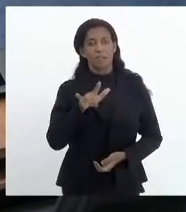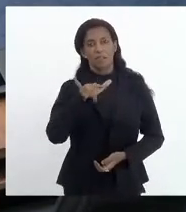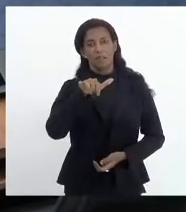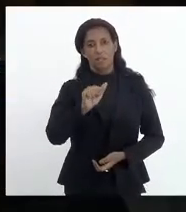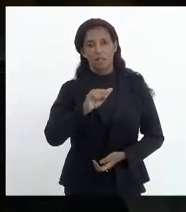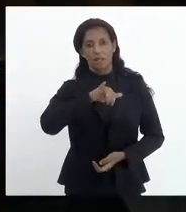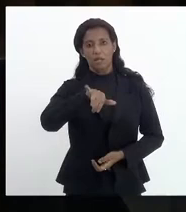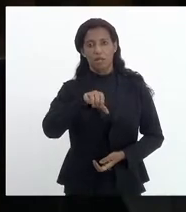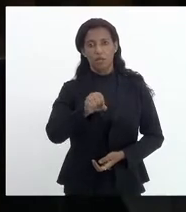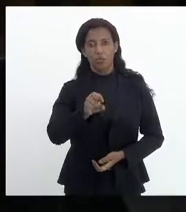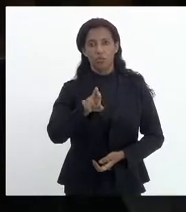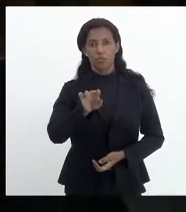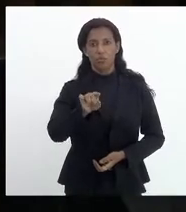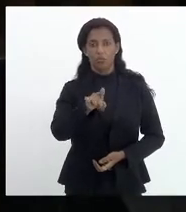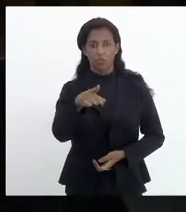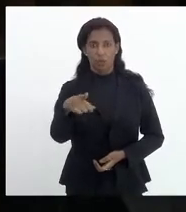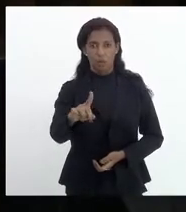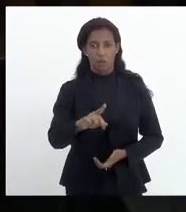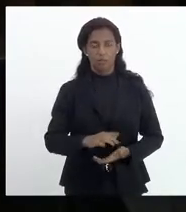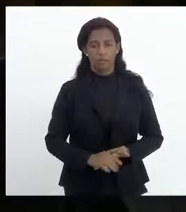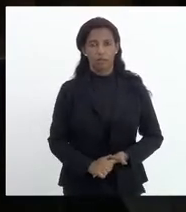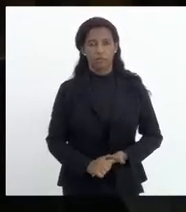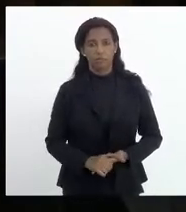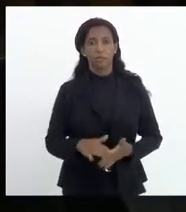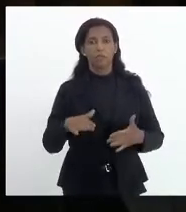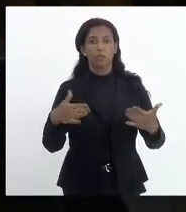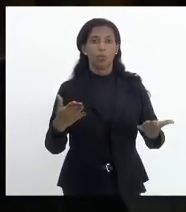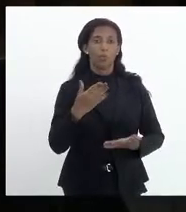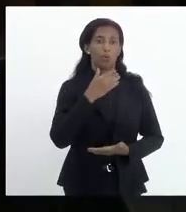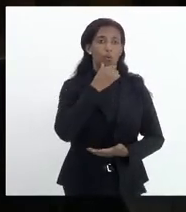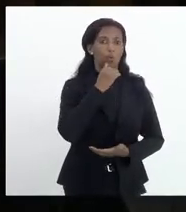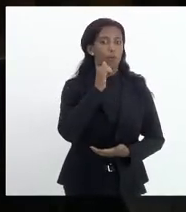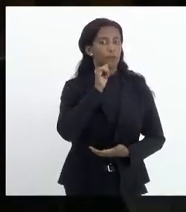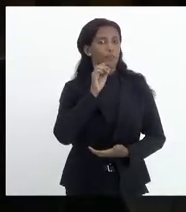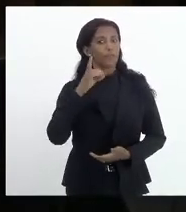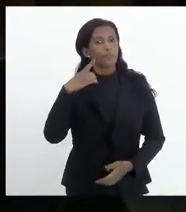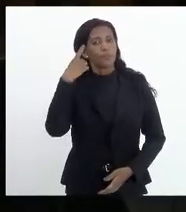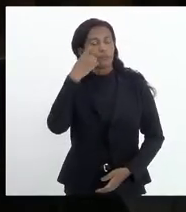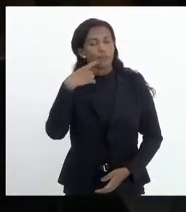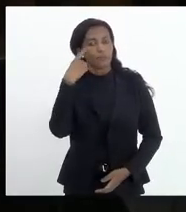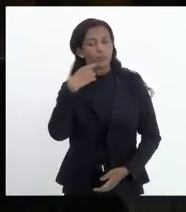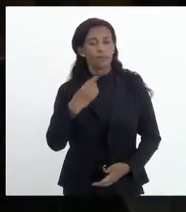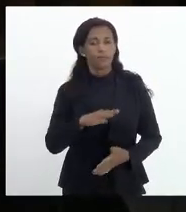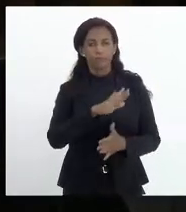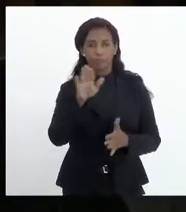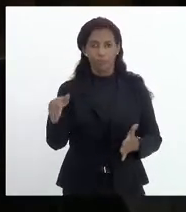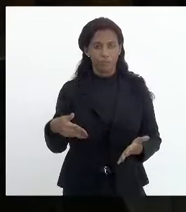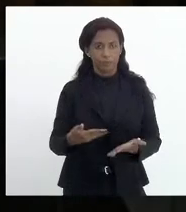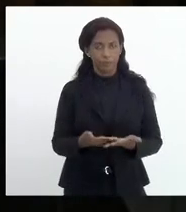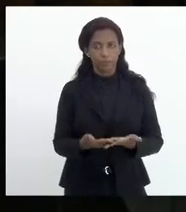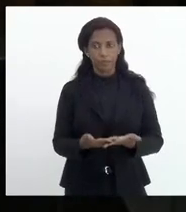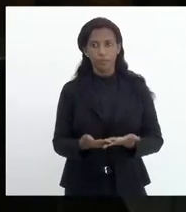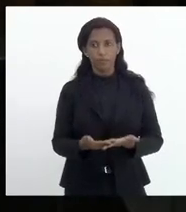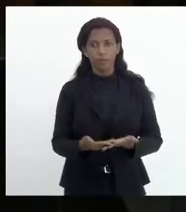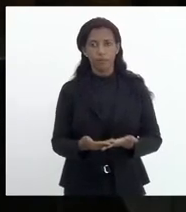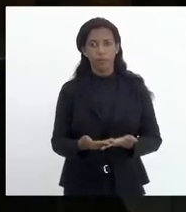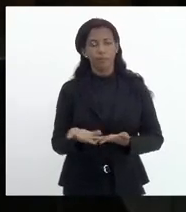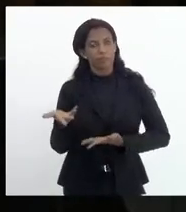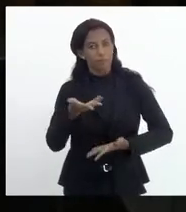Jordão senhoras e senhores deputados que